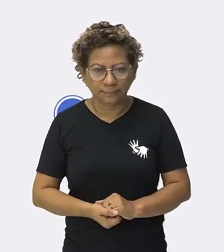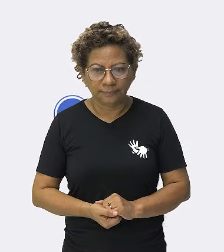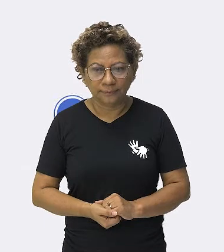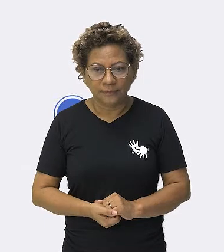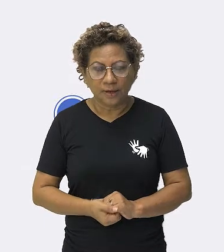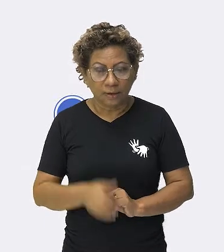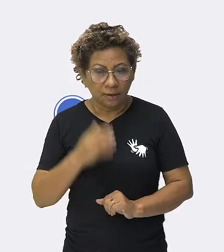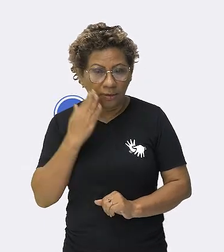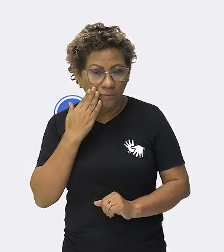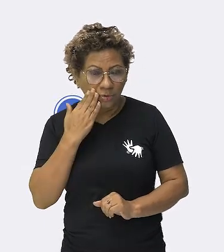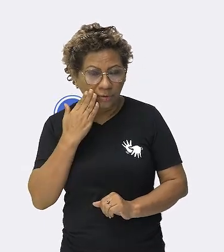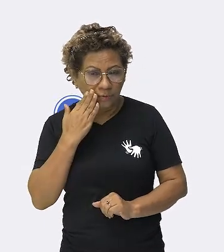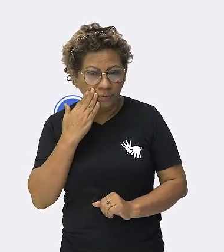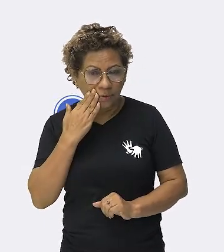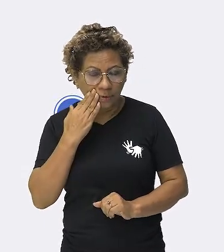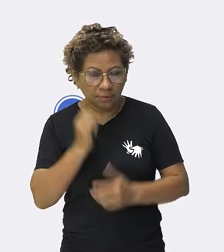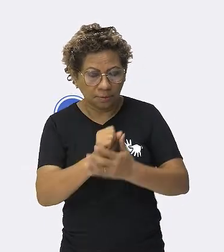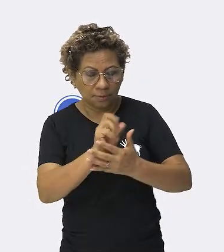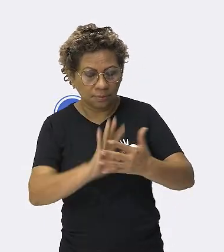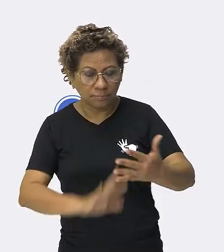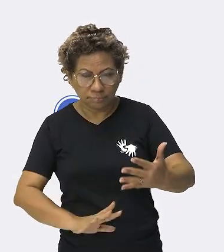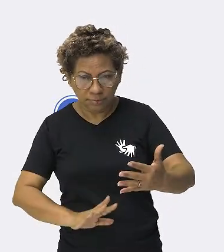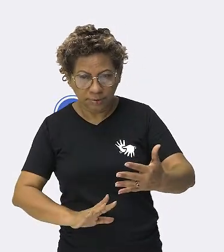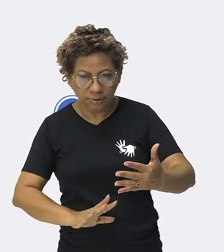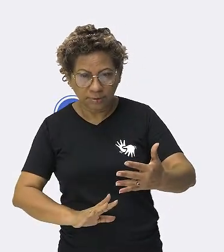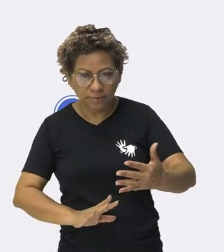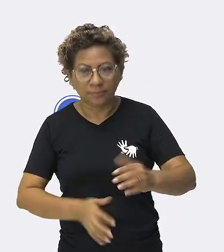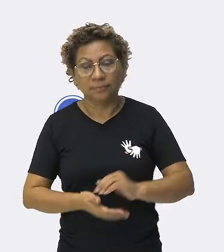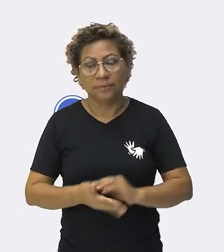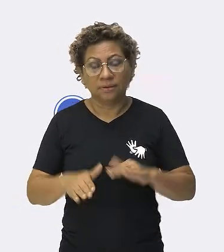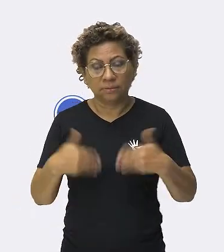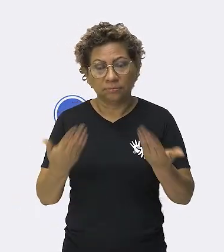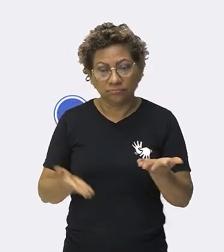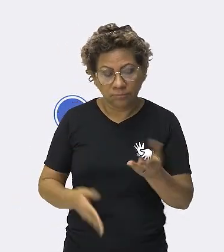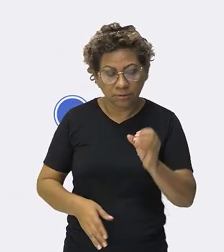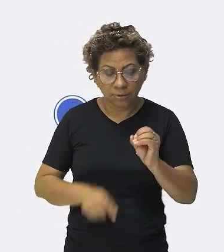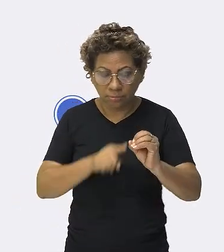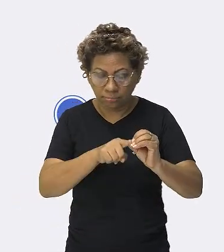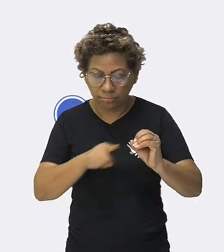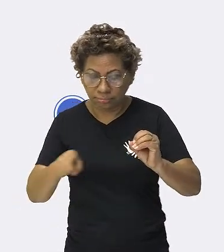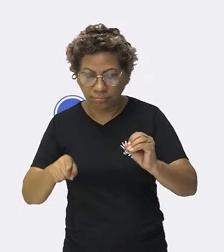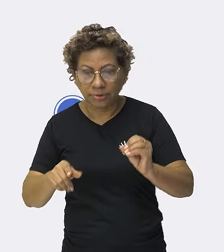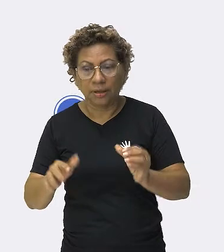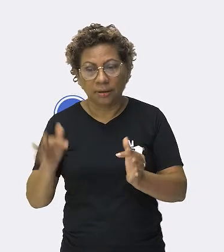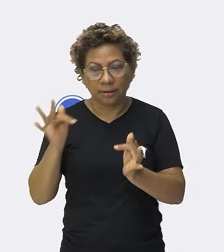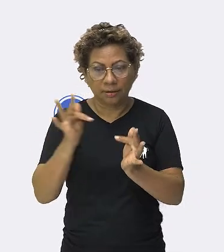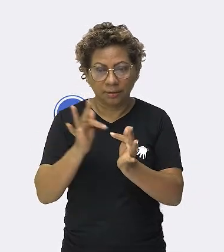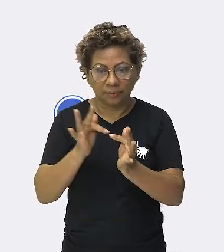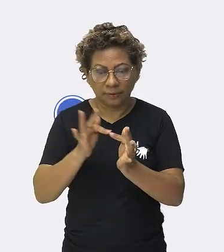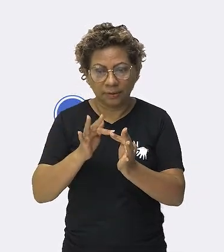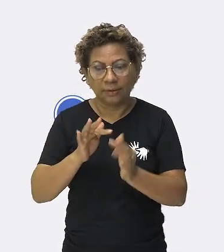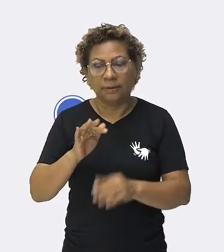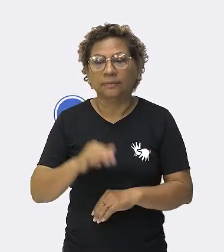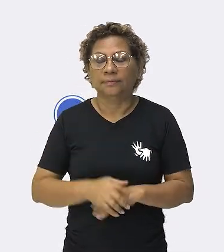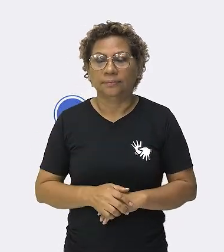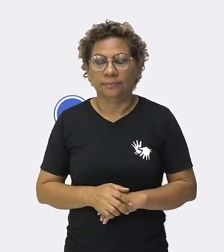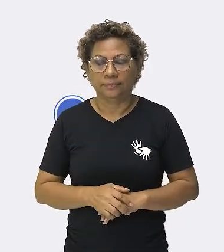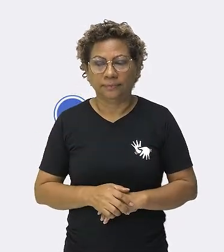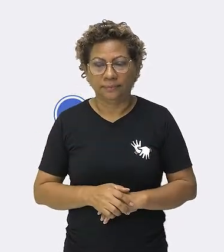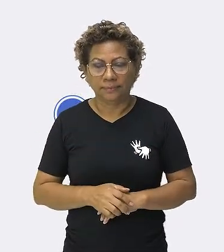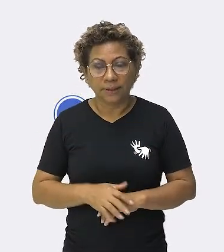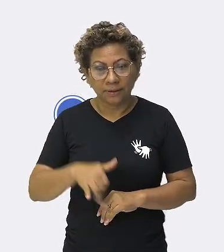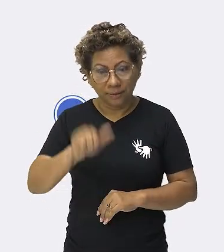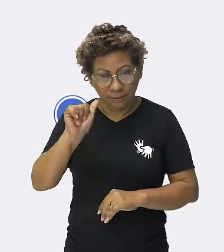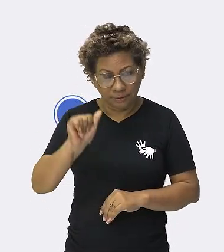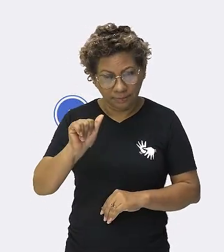Aí está, uma questão do CMA de 2021, tá? O zero da função afim, y igual a 6x mais 3,